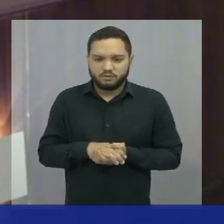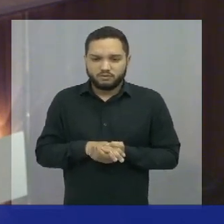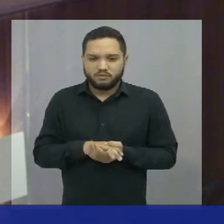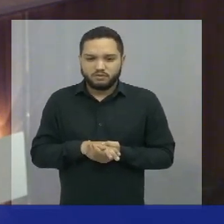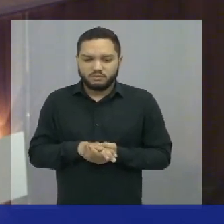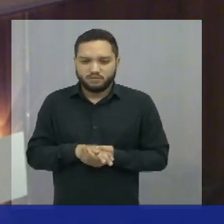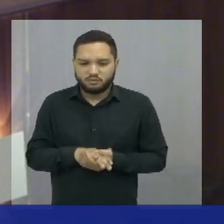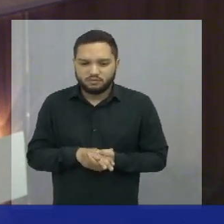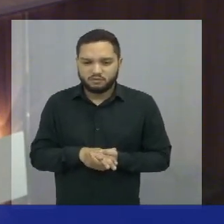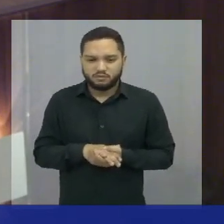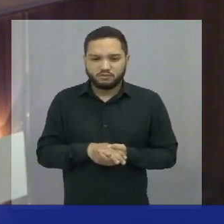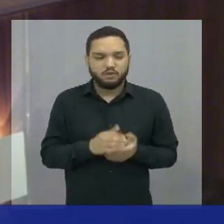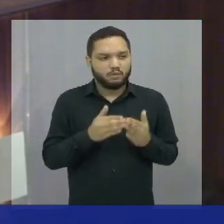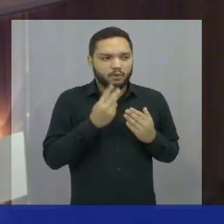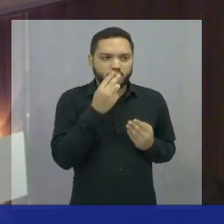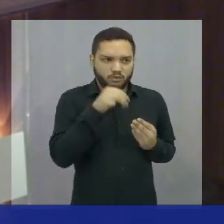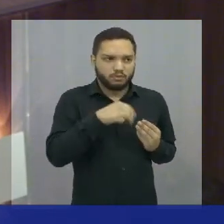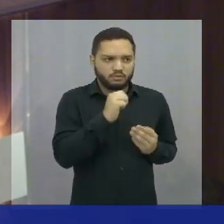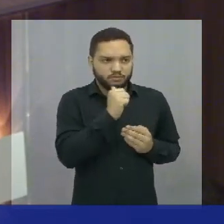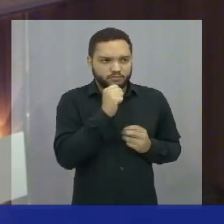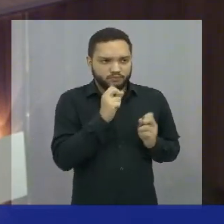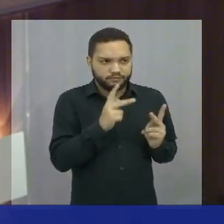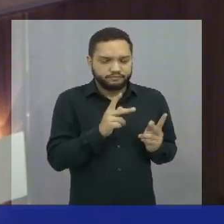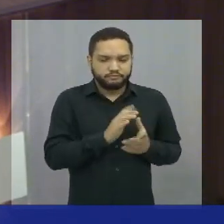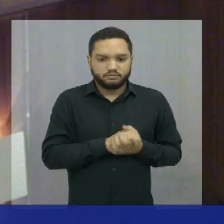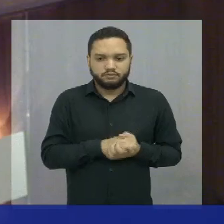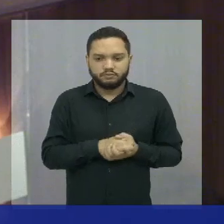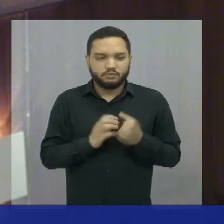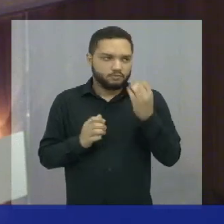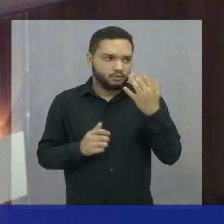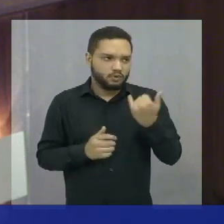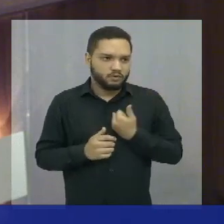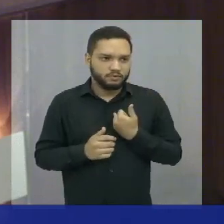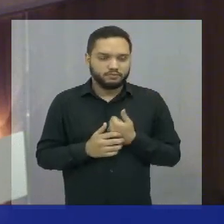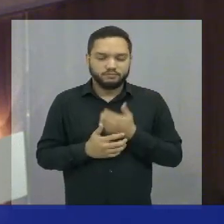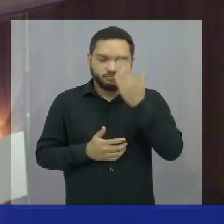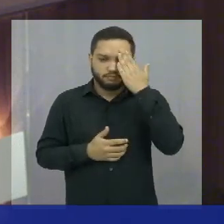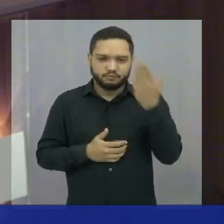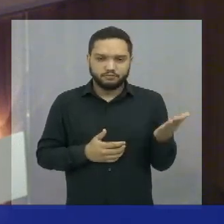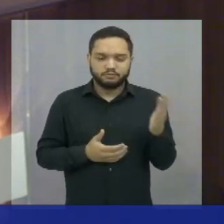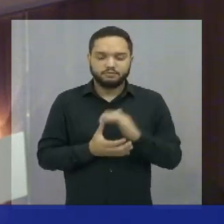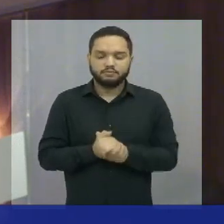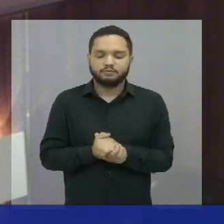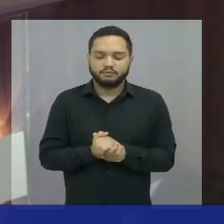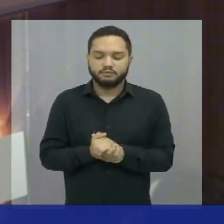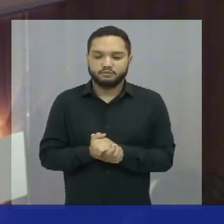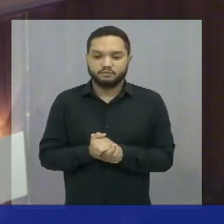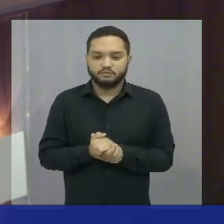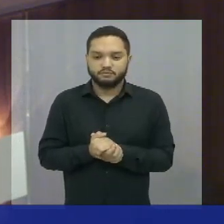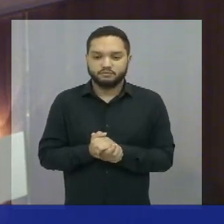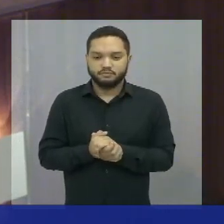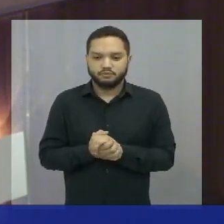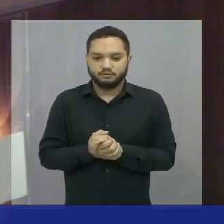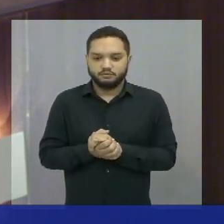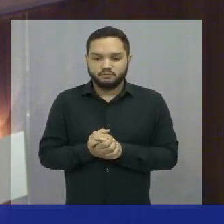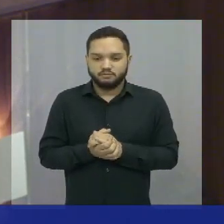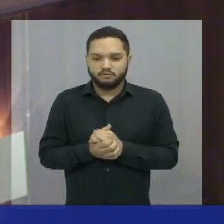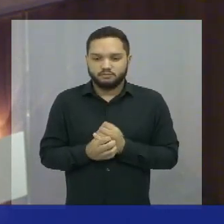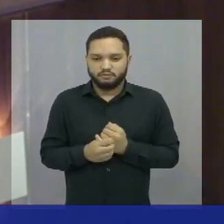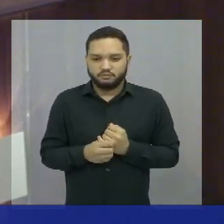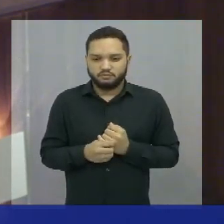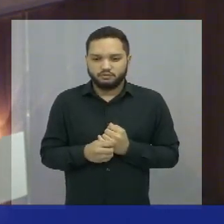e meio, 2 minutos, tá bom? Ok? Foi bom avisar, viu? Valeu. É um educador, viu? Ele